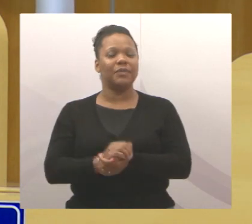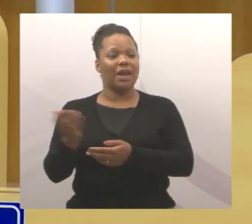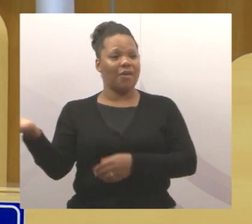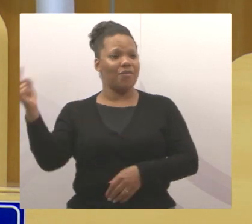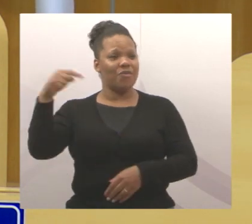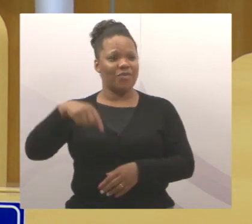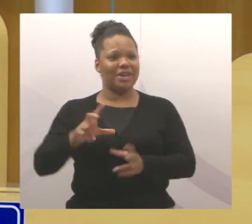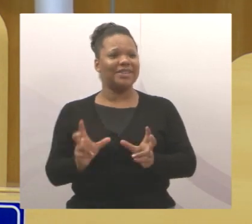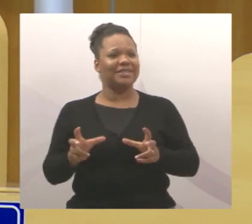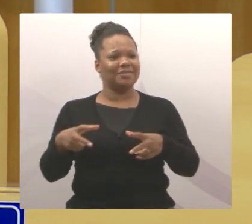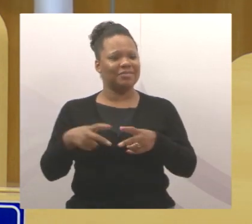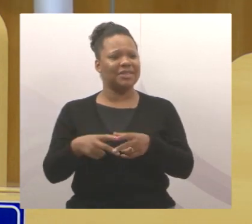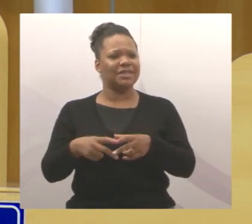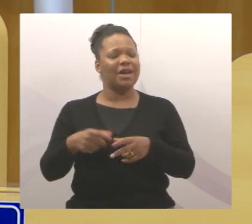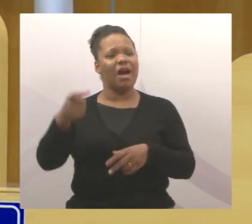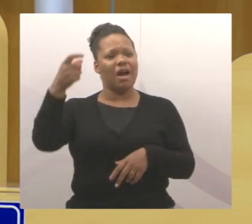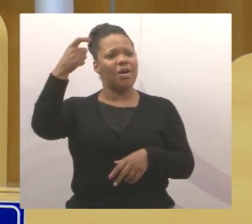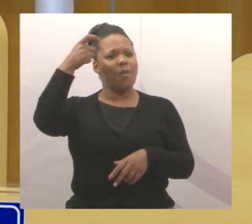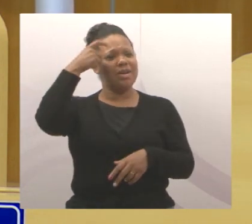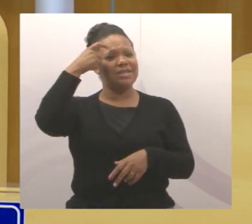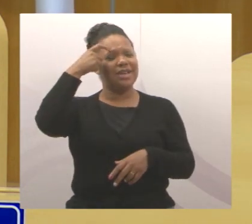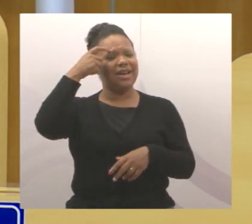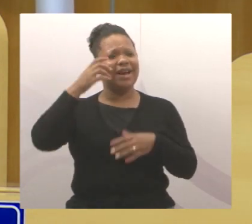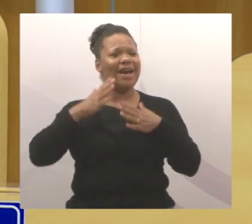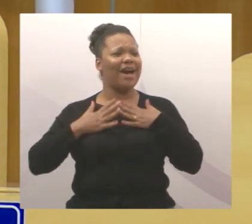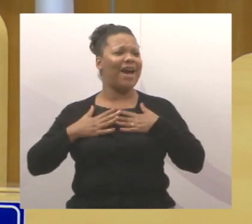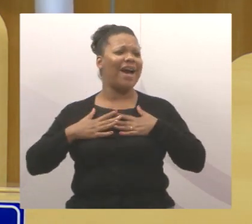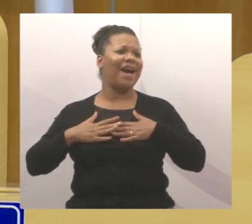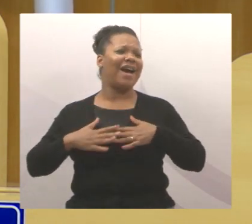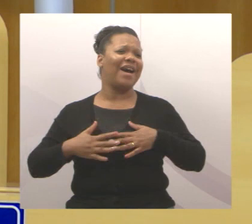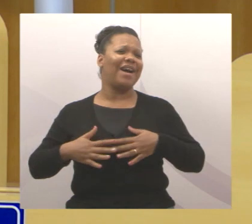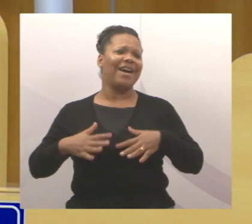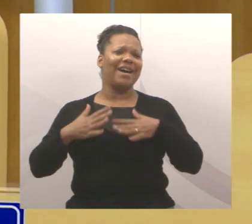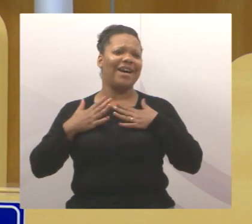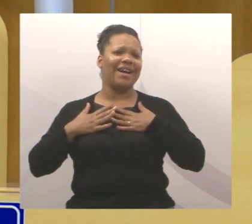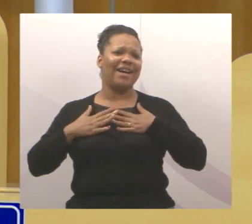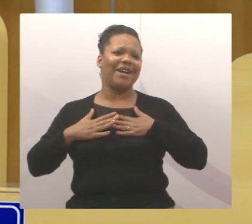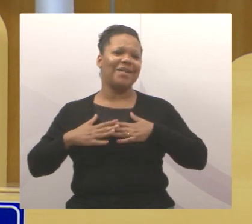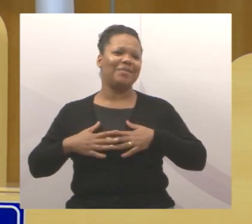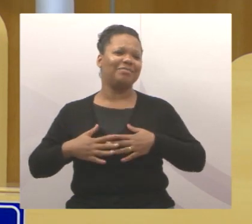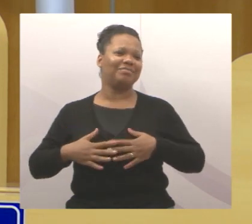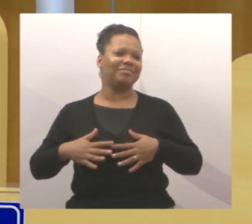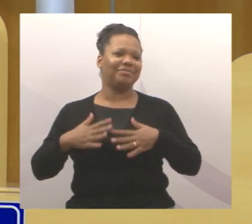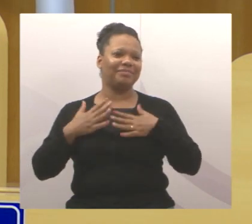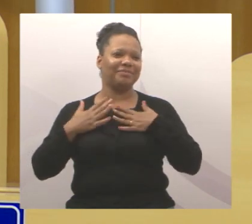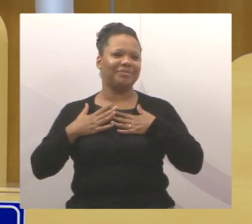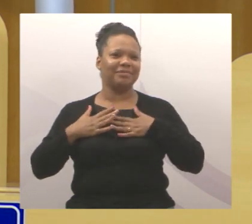casa com a consciência tranquila de ter